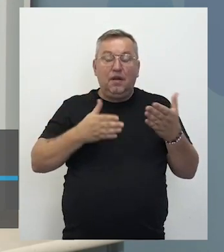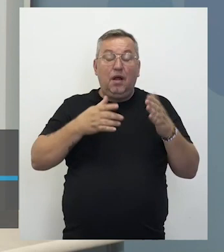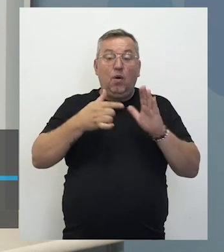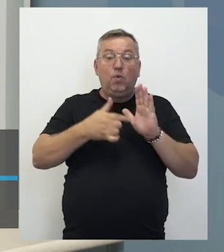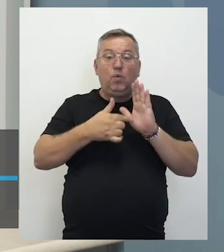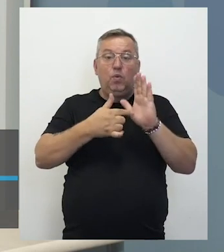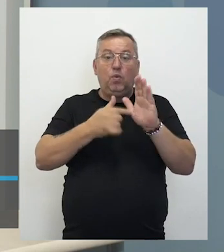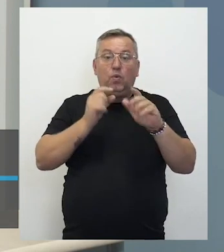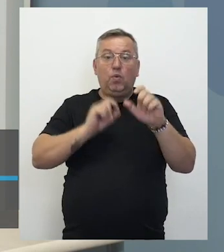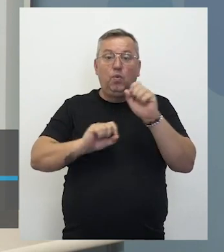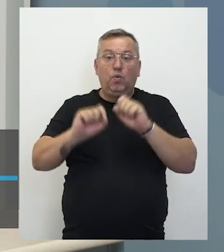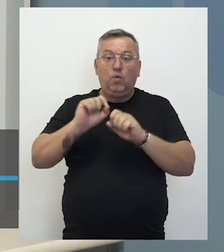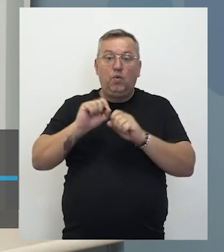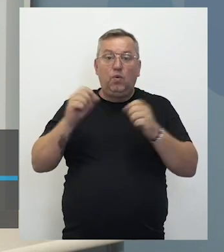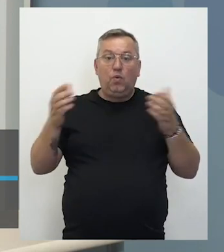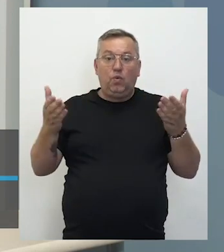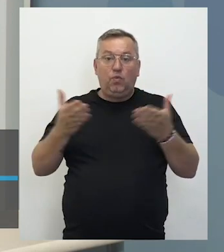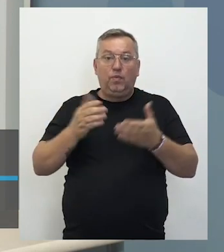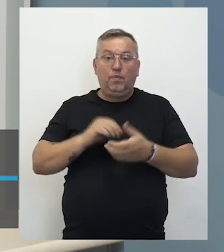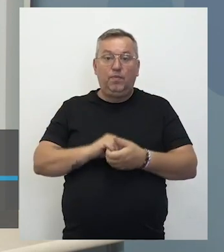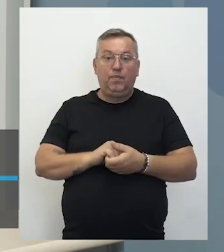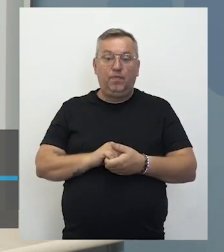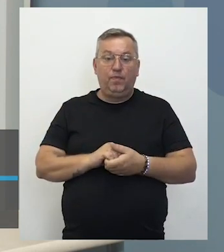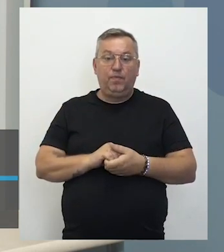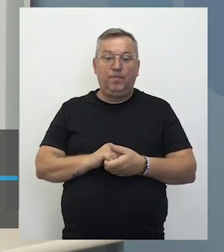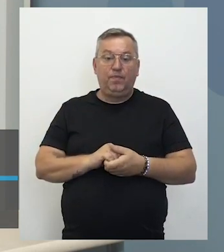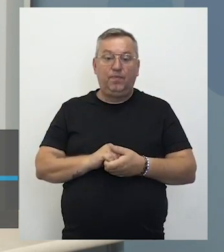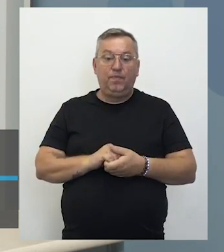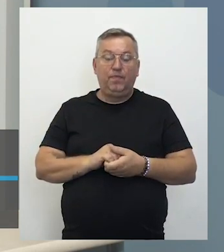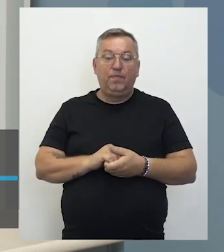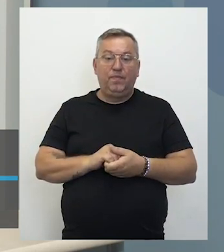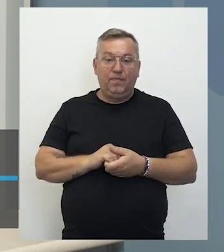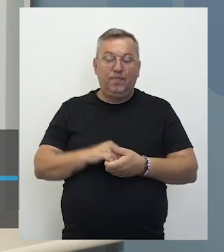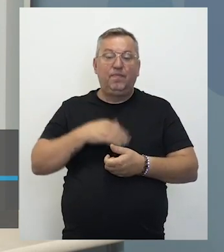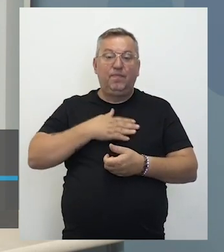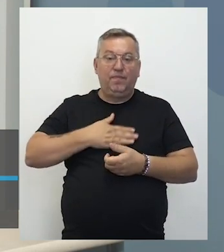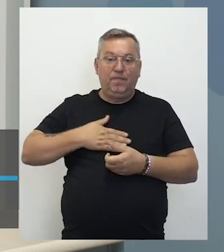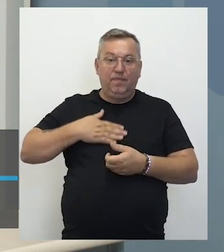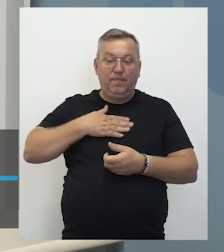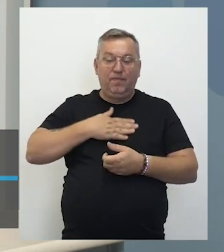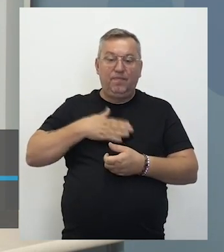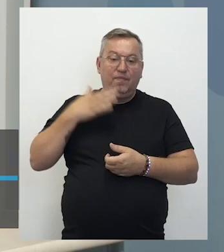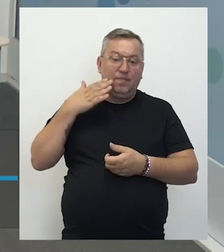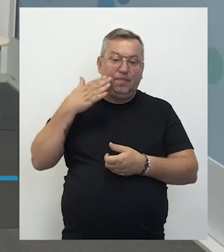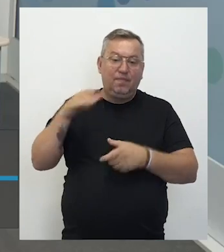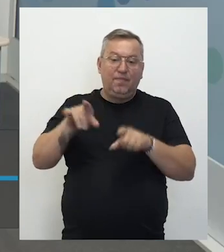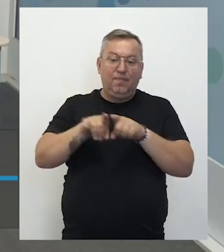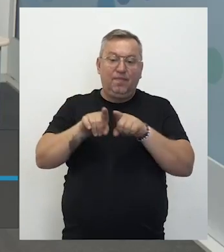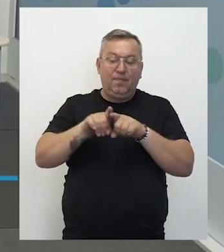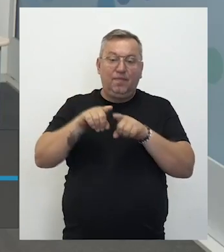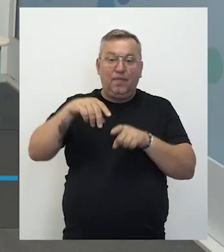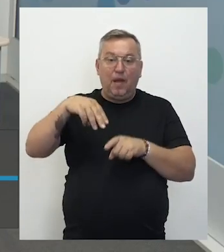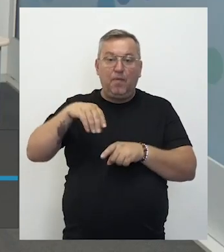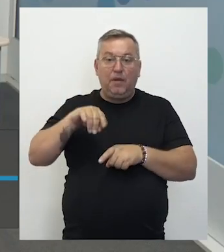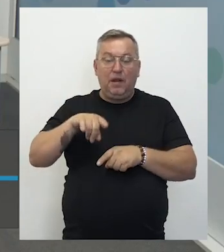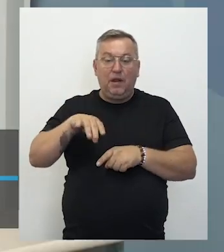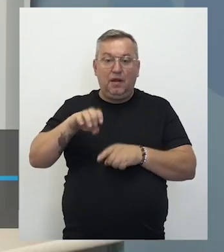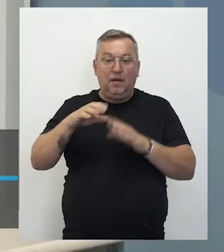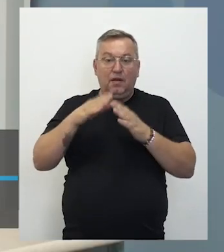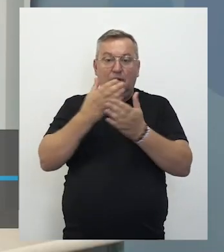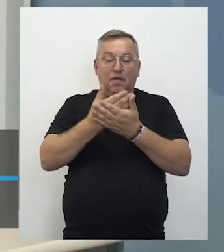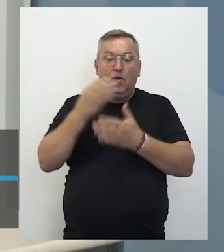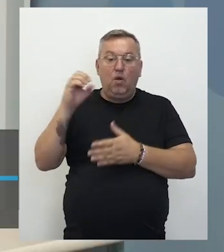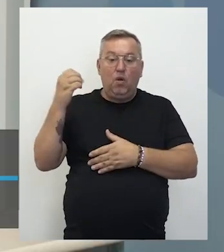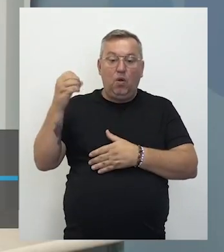e esses foram os destaques de hoje, da aula de hoje. Então, gostaria já de agradecer, professora Milene, as escolas de